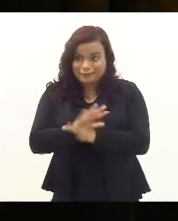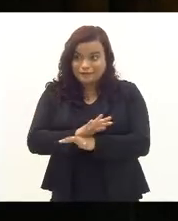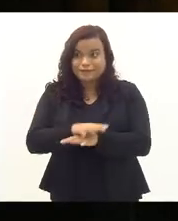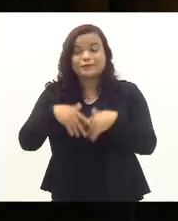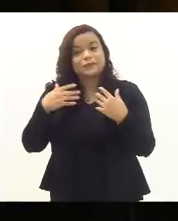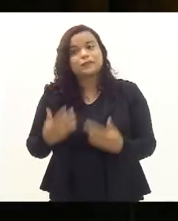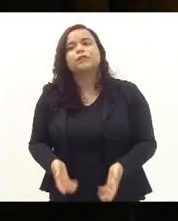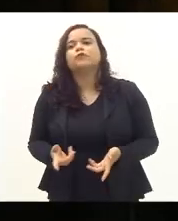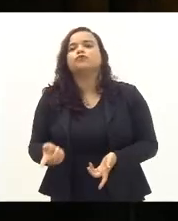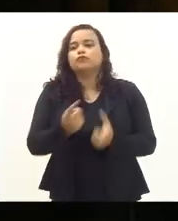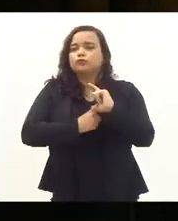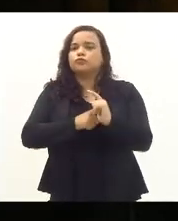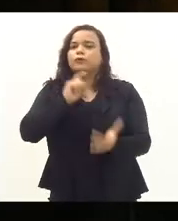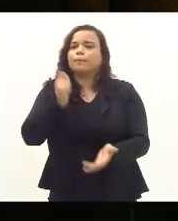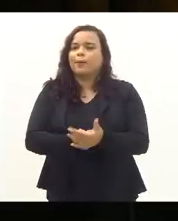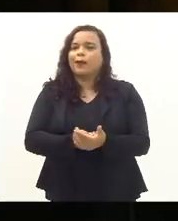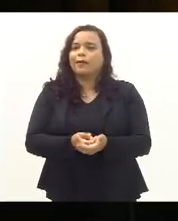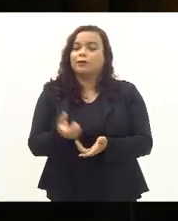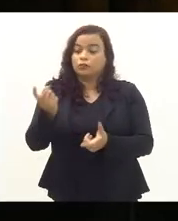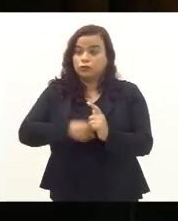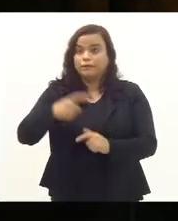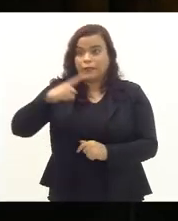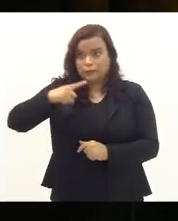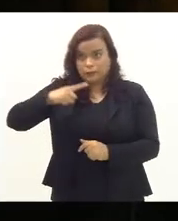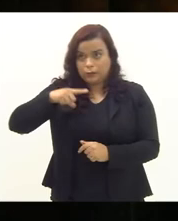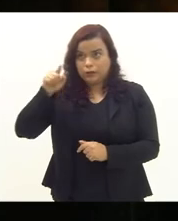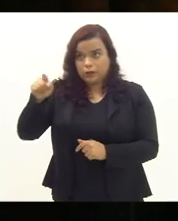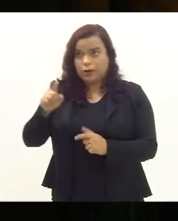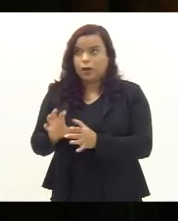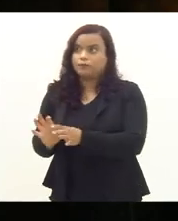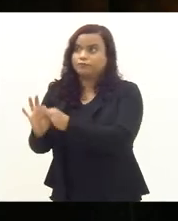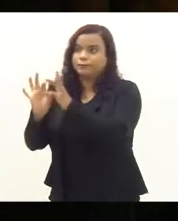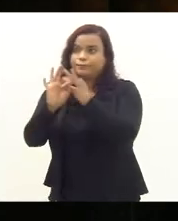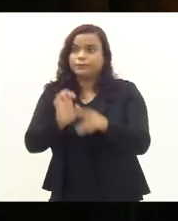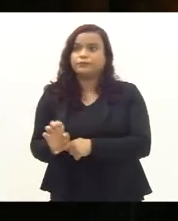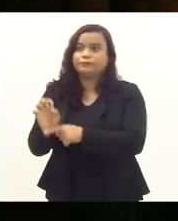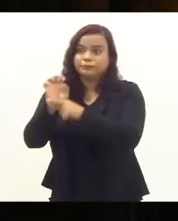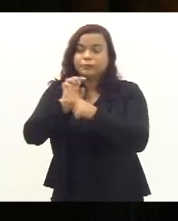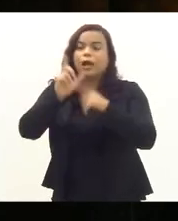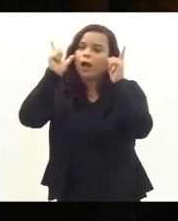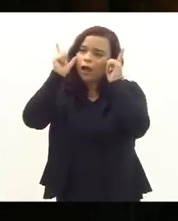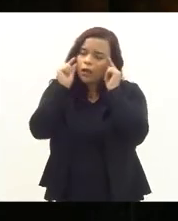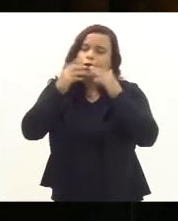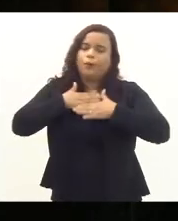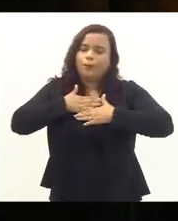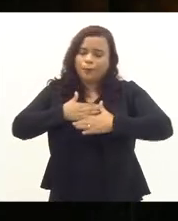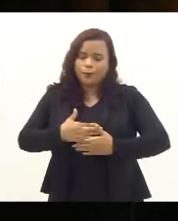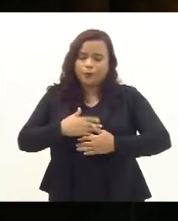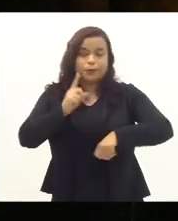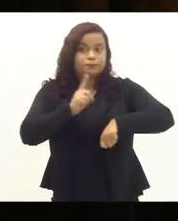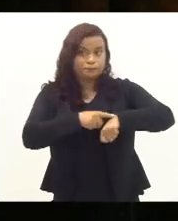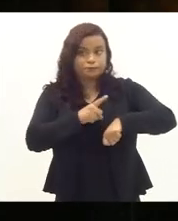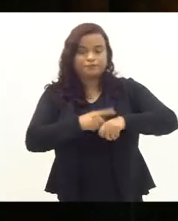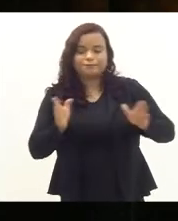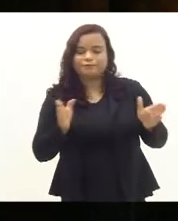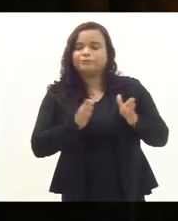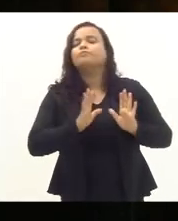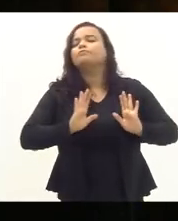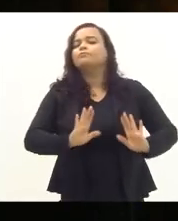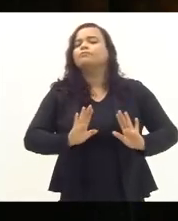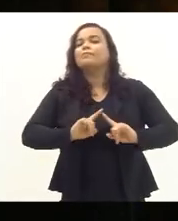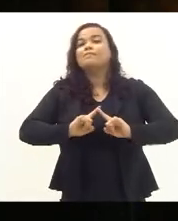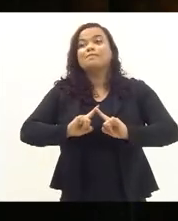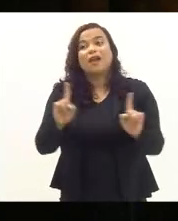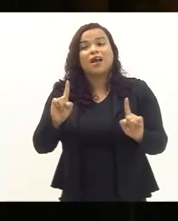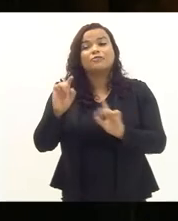suspensão do pagamento da dívida com a união aliviou o caixa do Estado por um momento mas isso compromete o